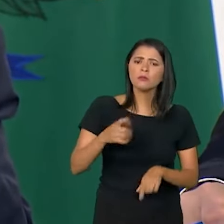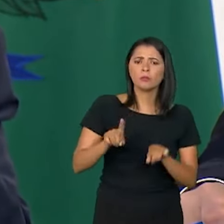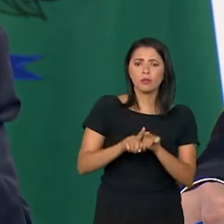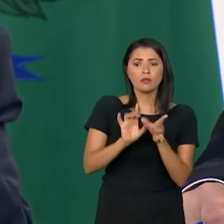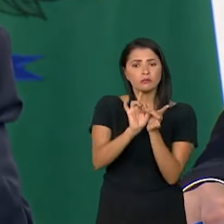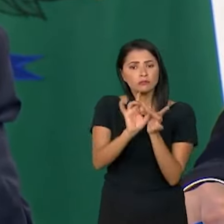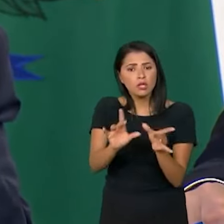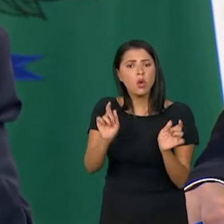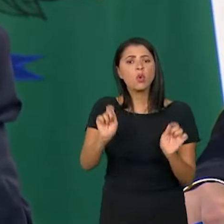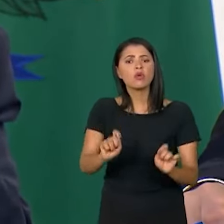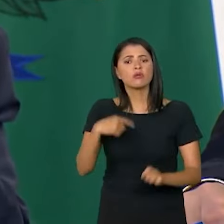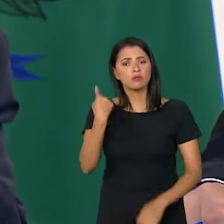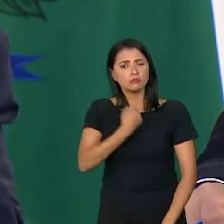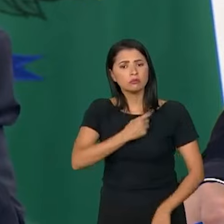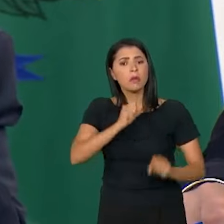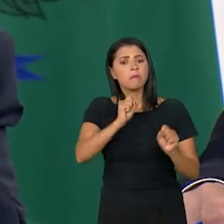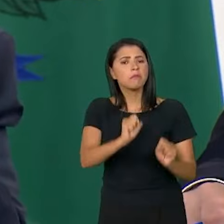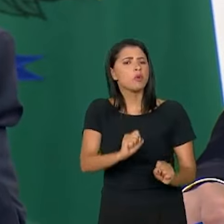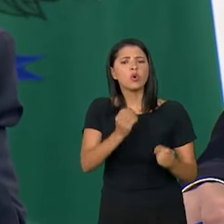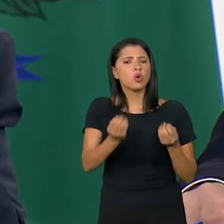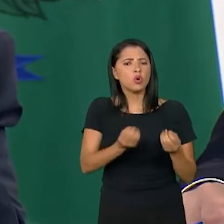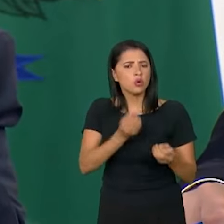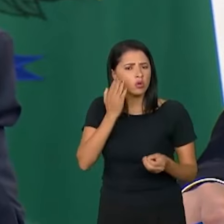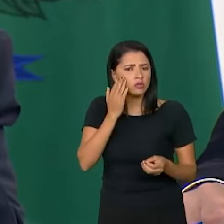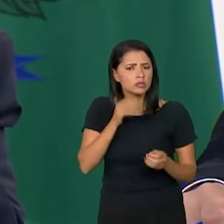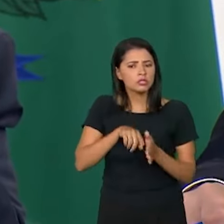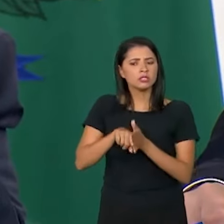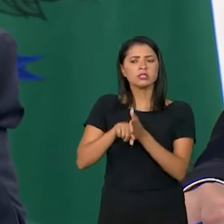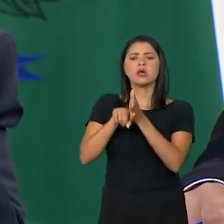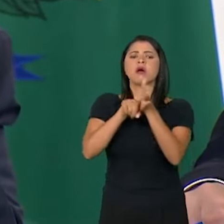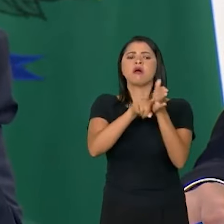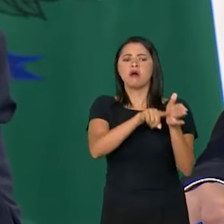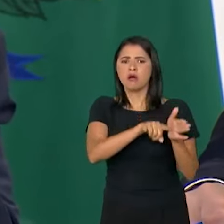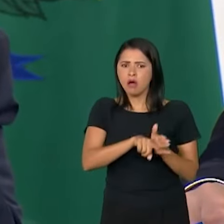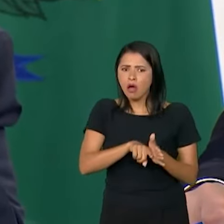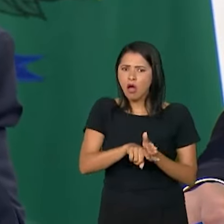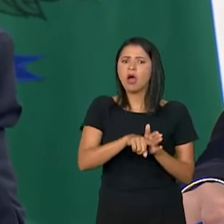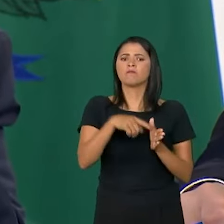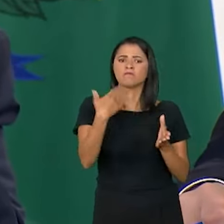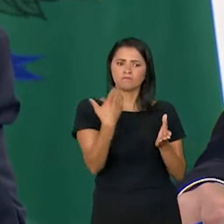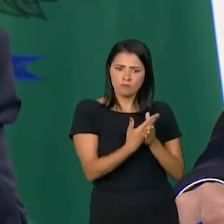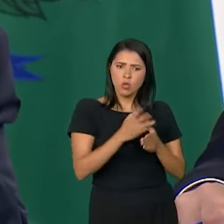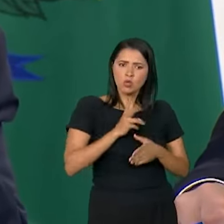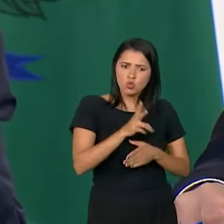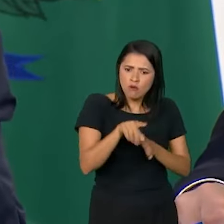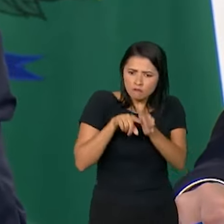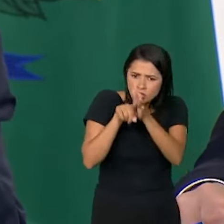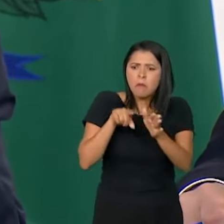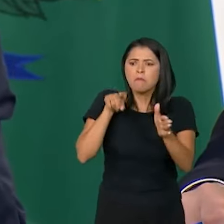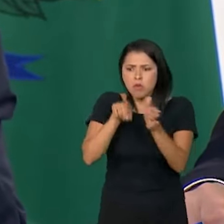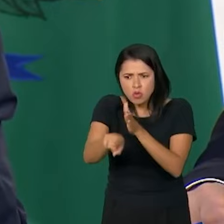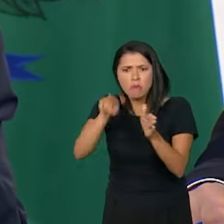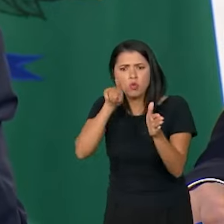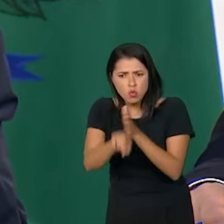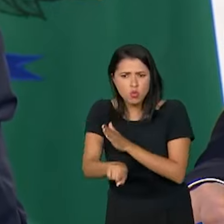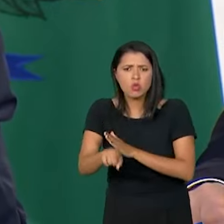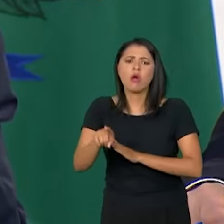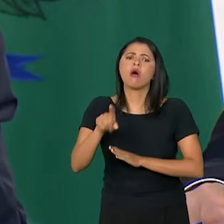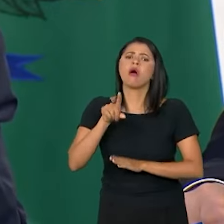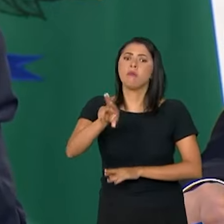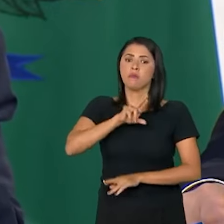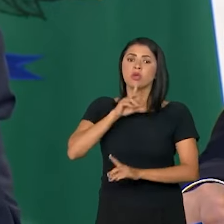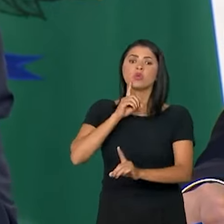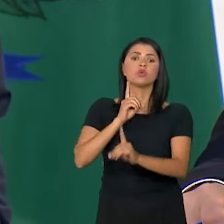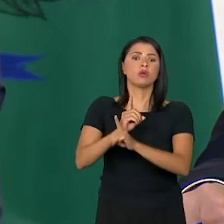autoriz para que a gente poss sabe fazer as investigações cumprir os inquéritos investigar interrogar porque